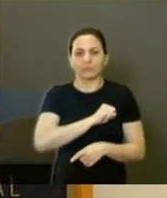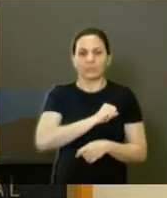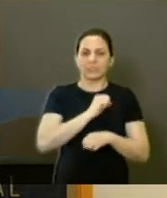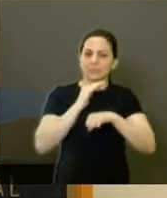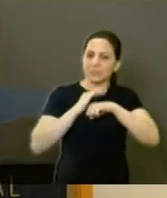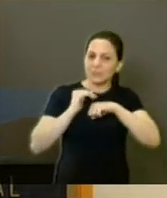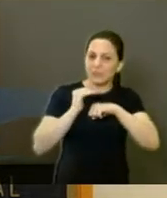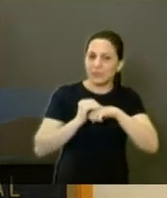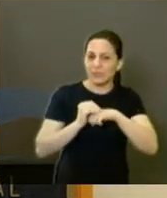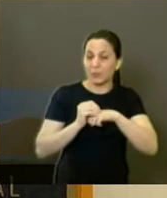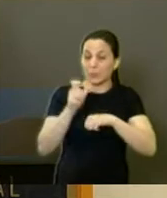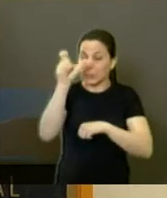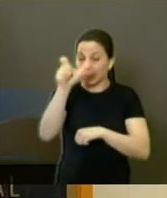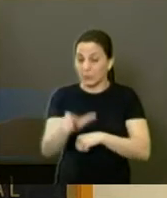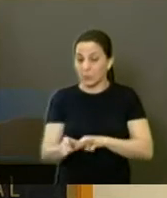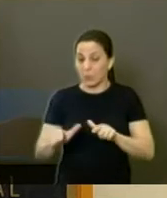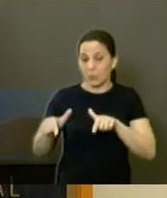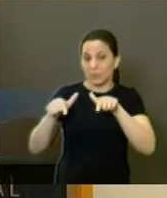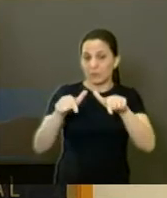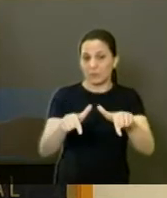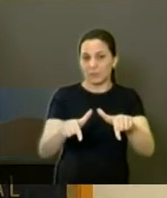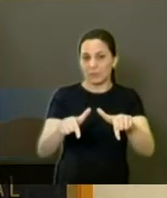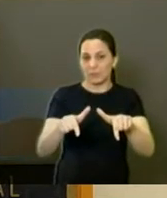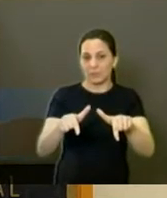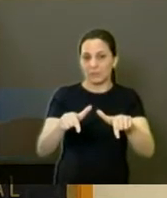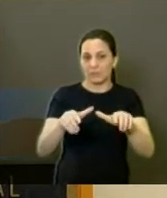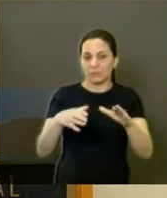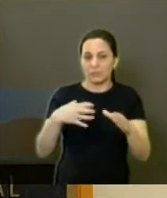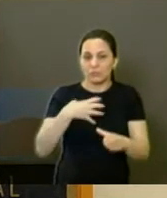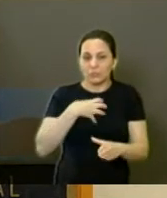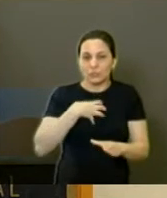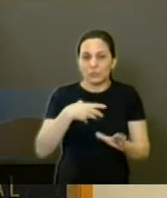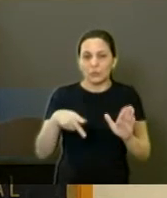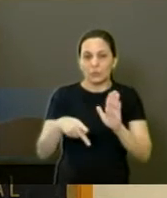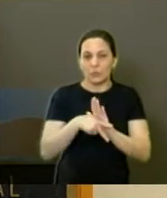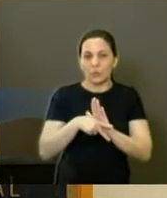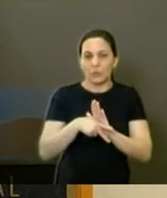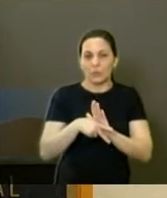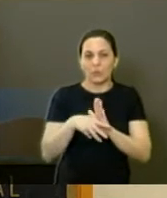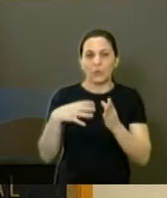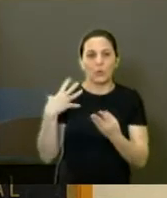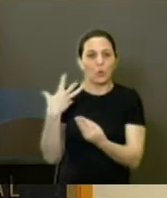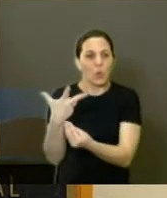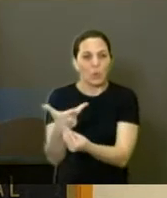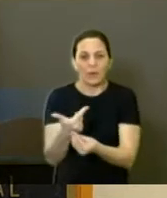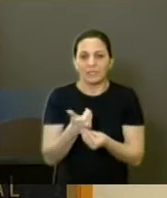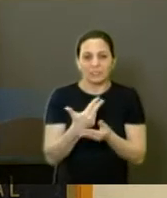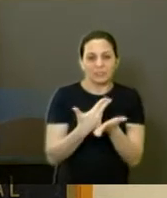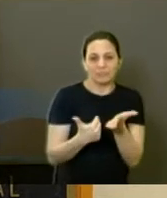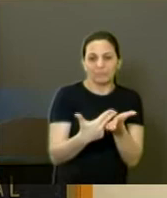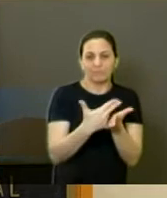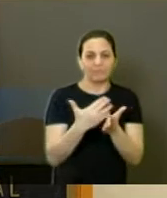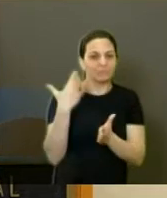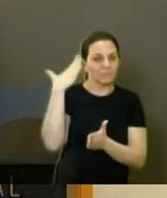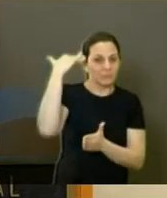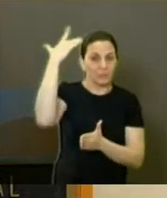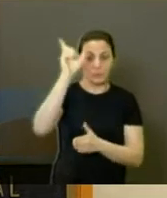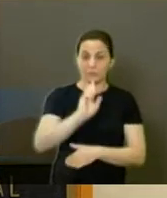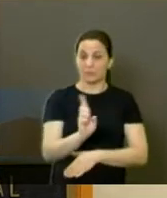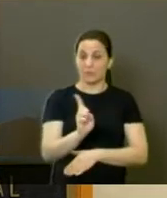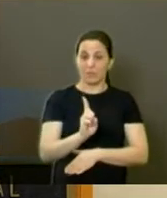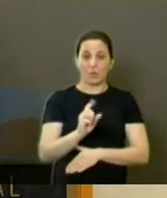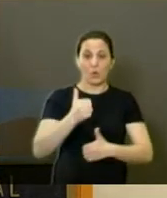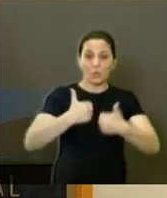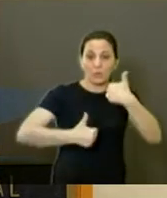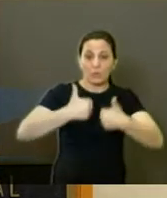Moacir de Freitas, na conjuntura social dominante, não é um artista famoso. Não é um jogador